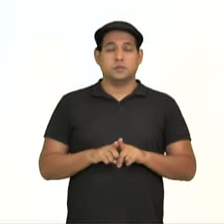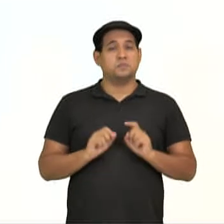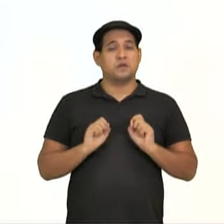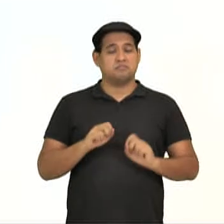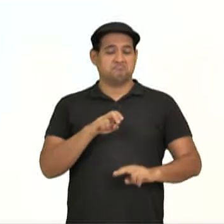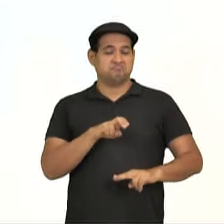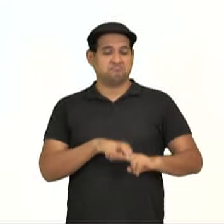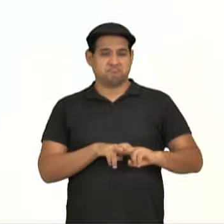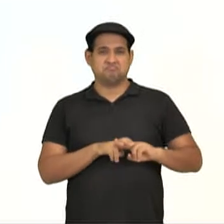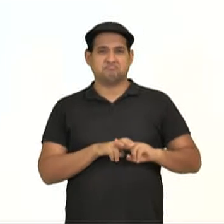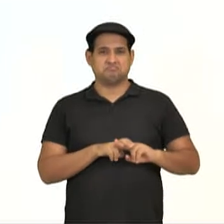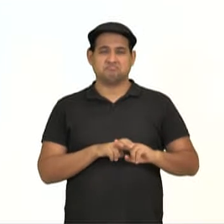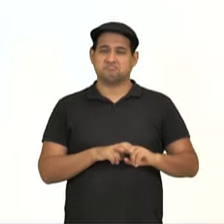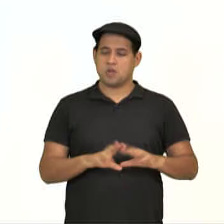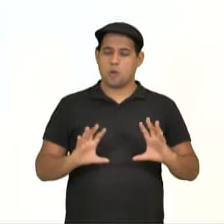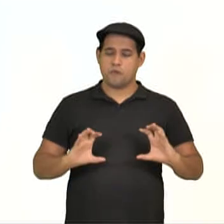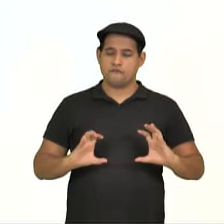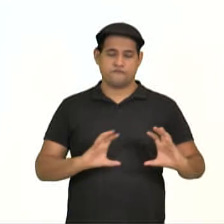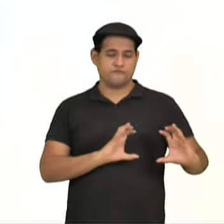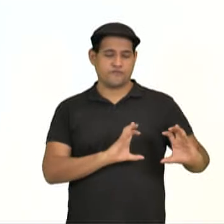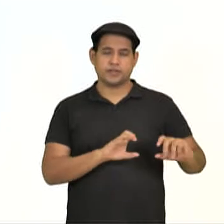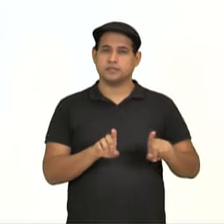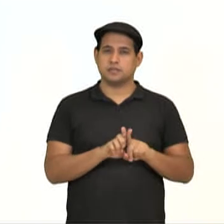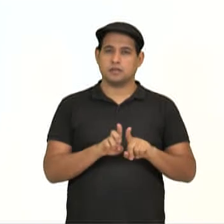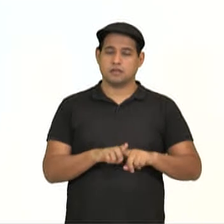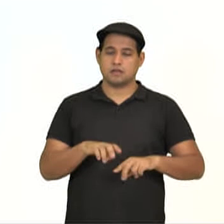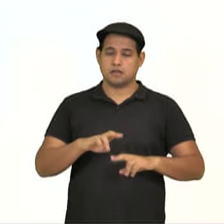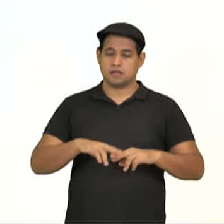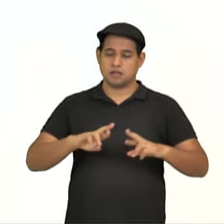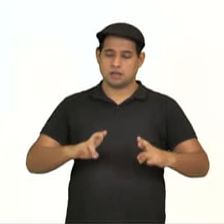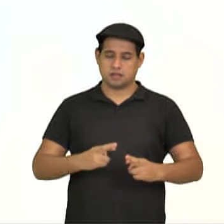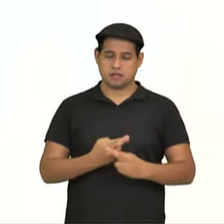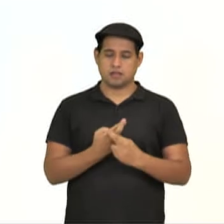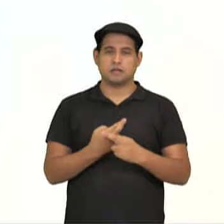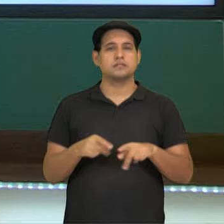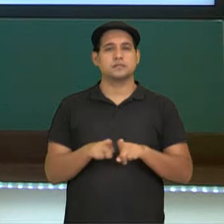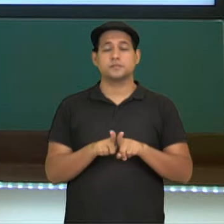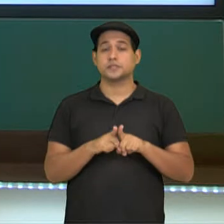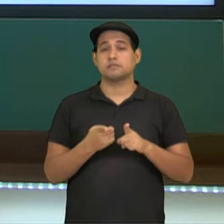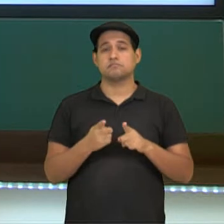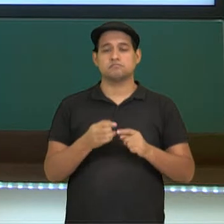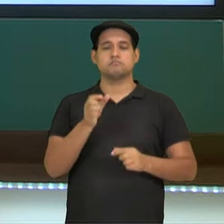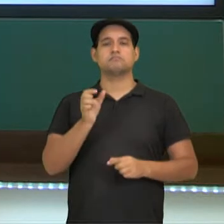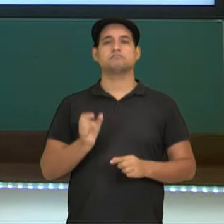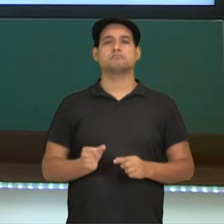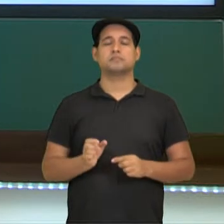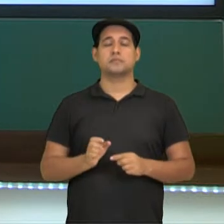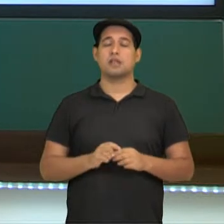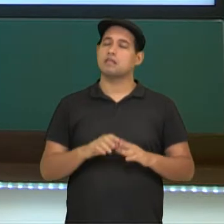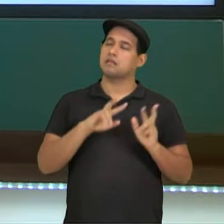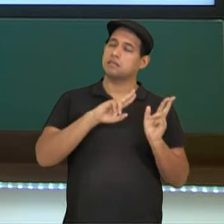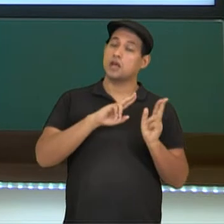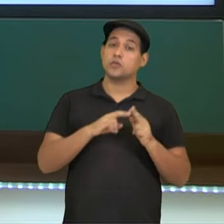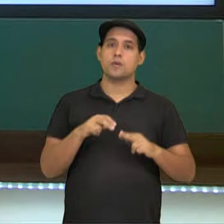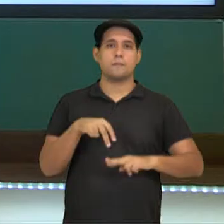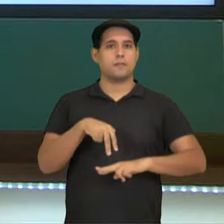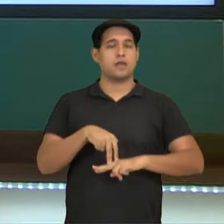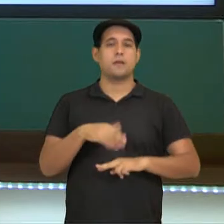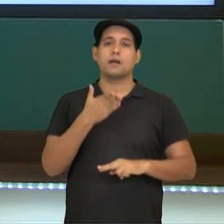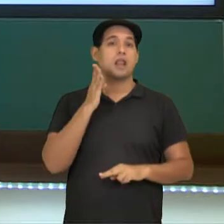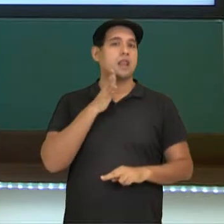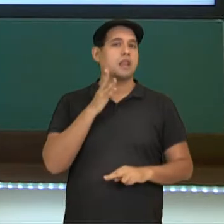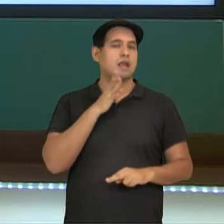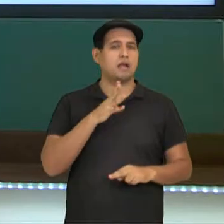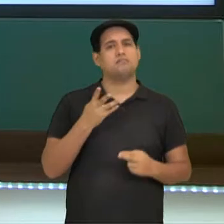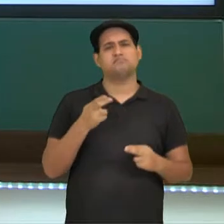ser sentada em uma almofada, com as pernas cruzadas e costas retas, deitado ou até em pé. Mas lembre que a